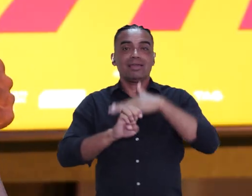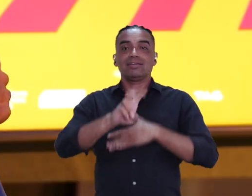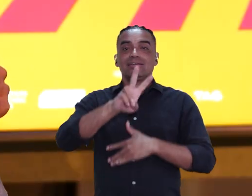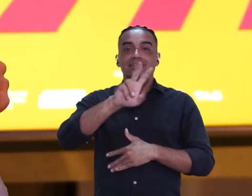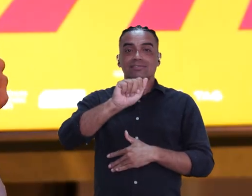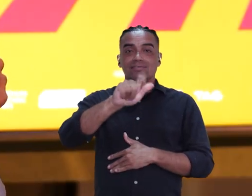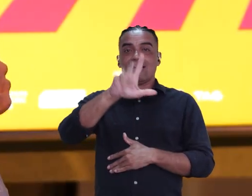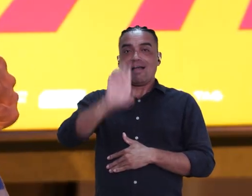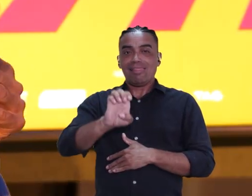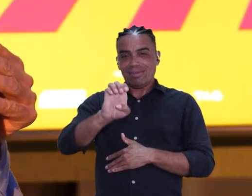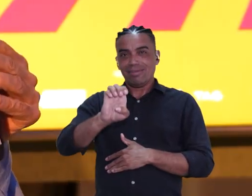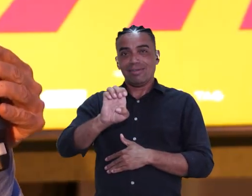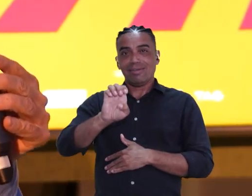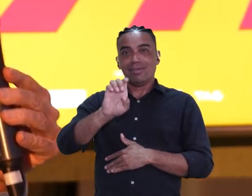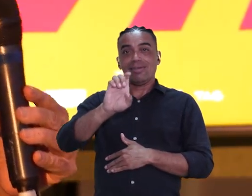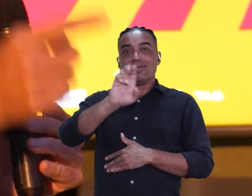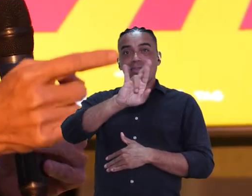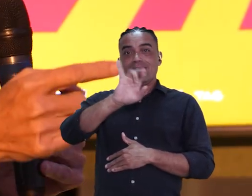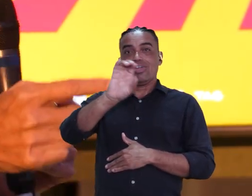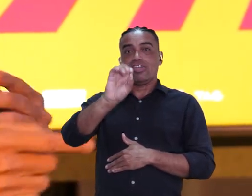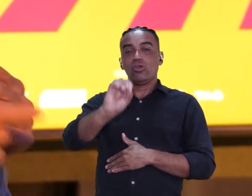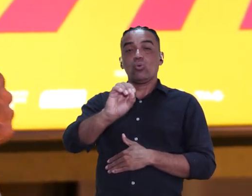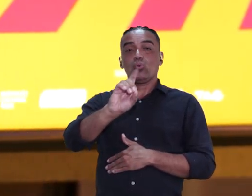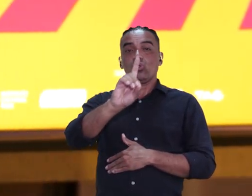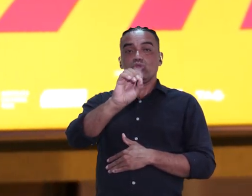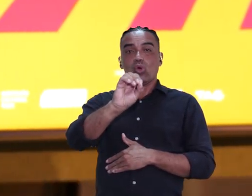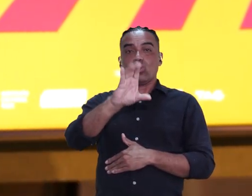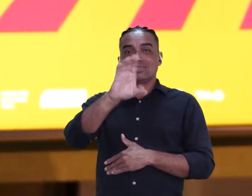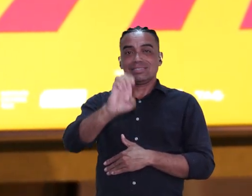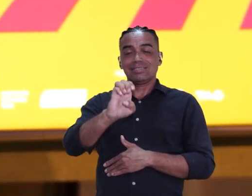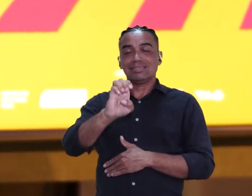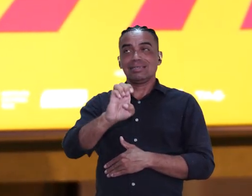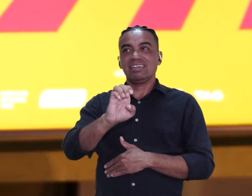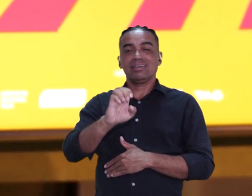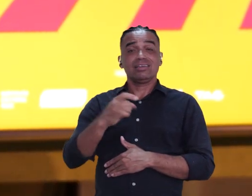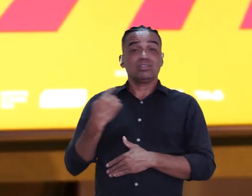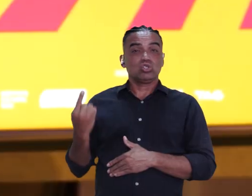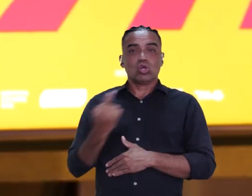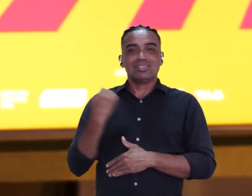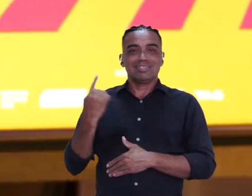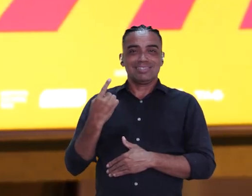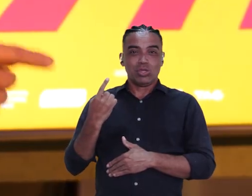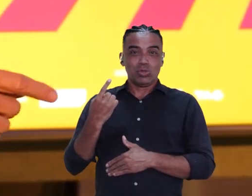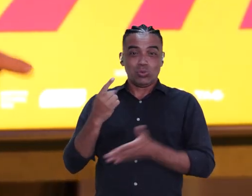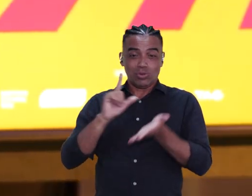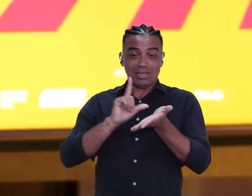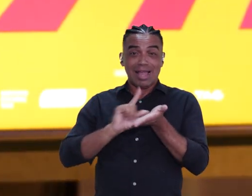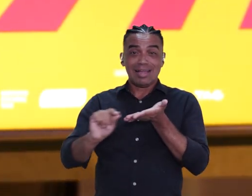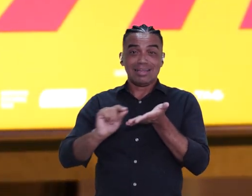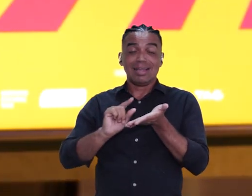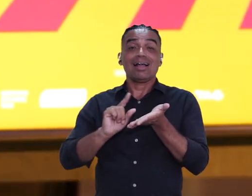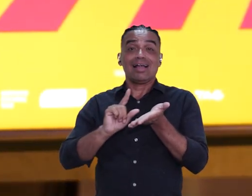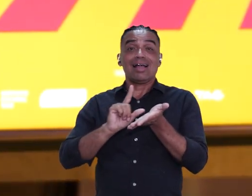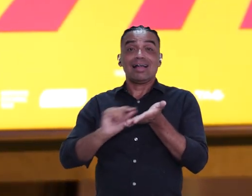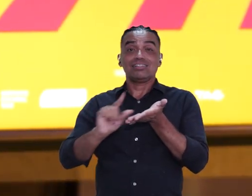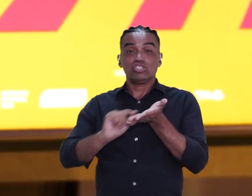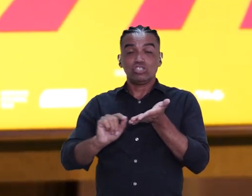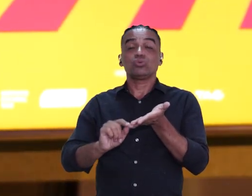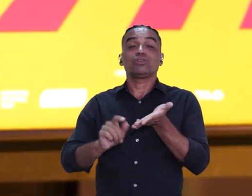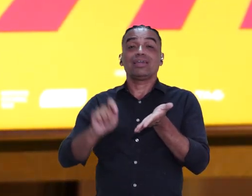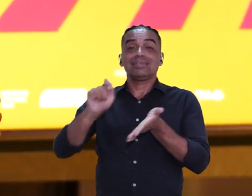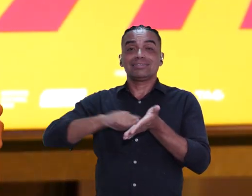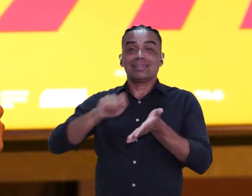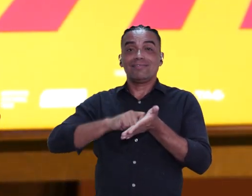Rio Doce, de maneira solitária, em artigos que ele escreveu no Correio da Manhã, depois no Jornal do